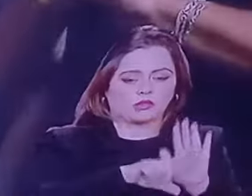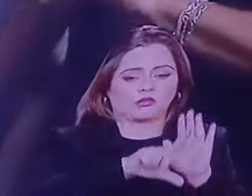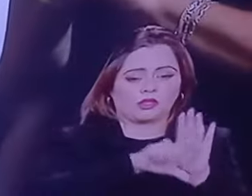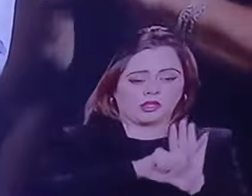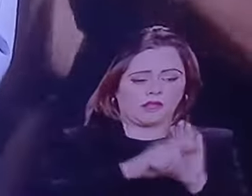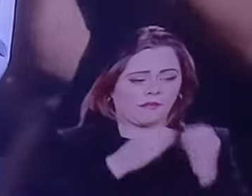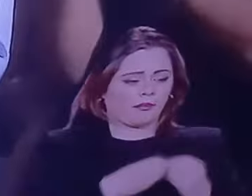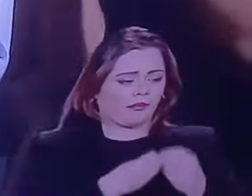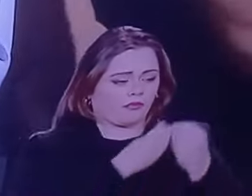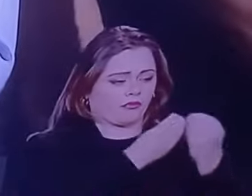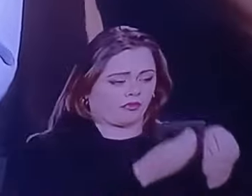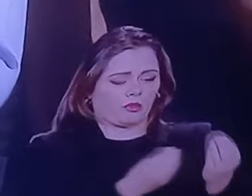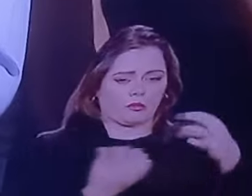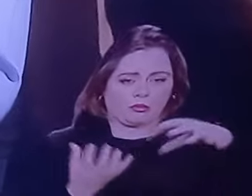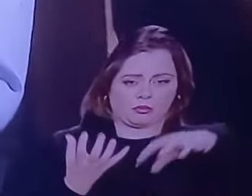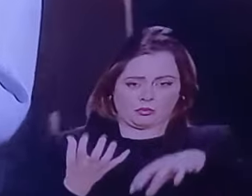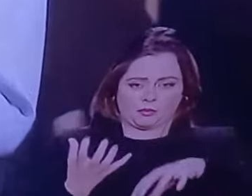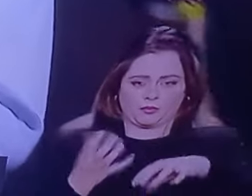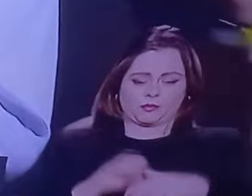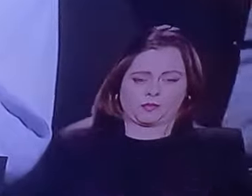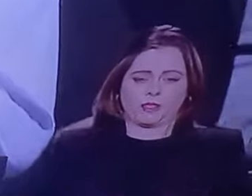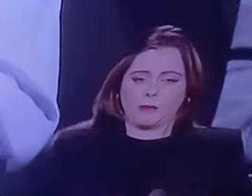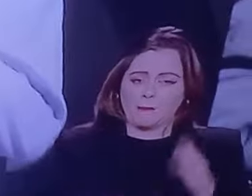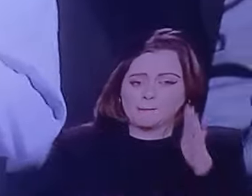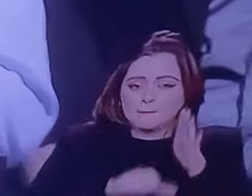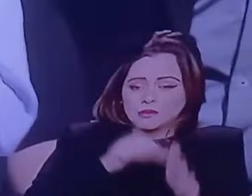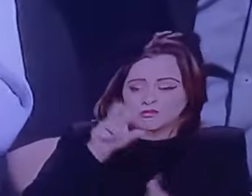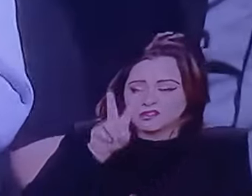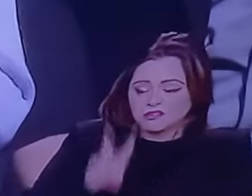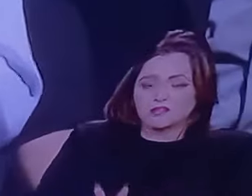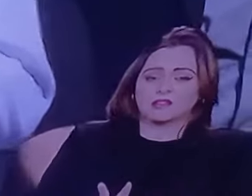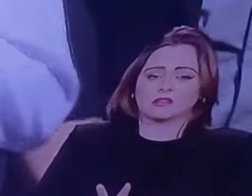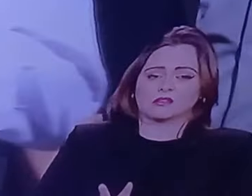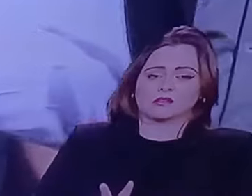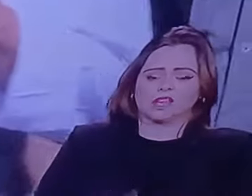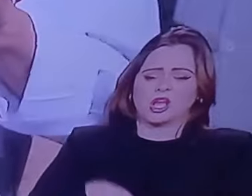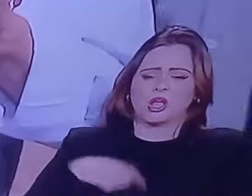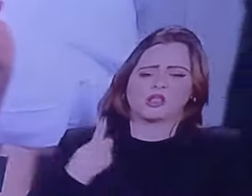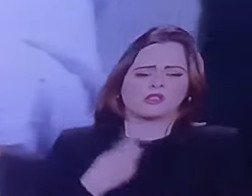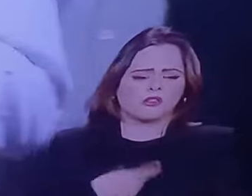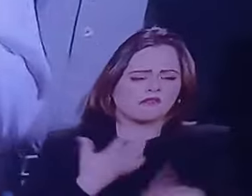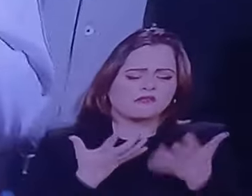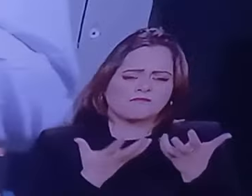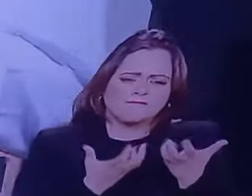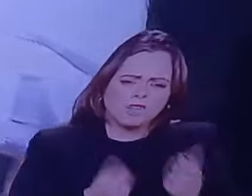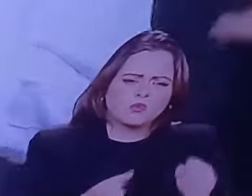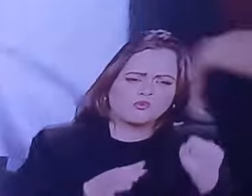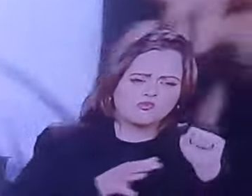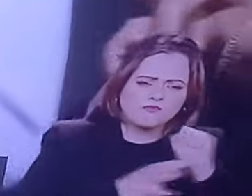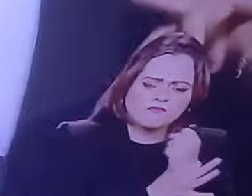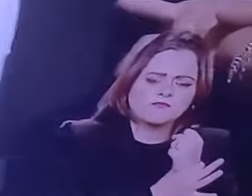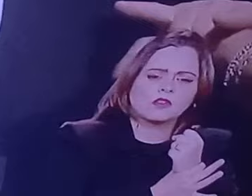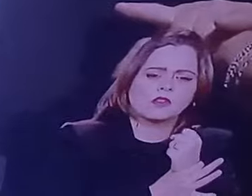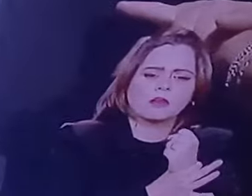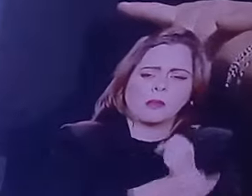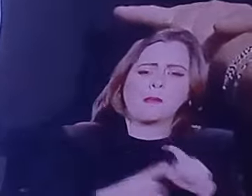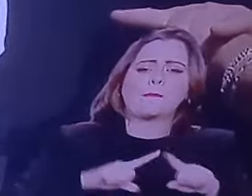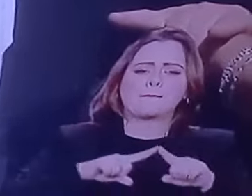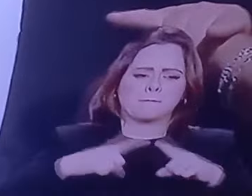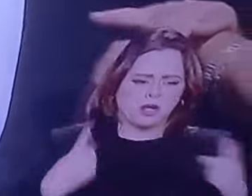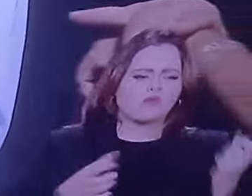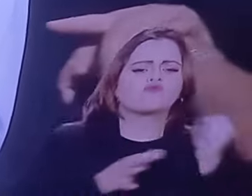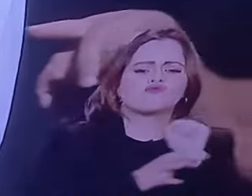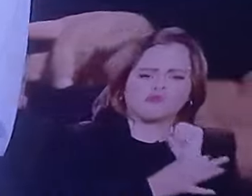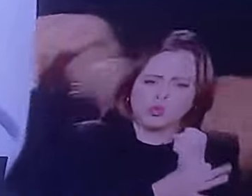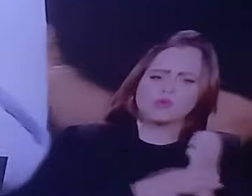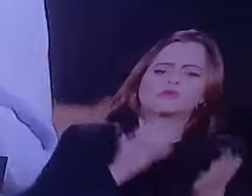Congresso Nacional. E pela primeira vez, a gente vai garantir, mas garantir de